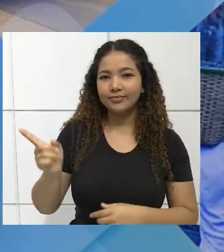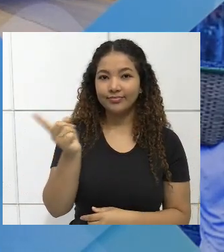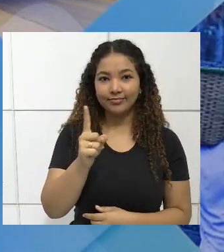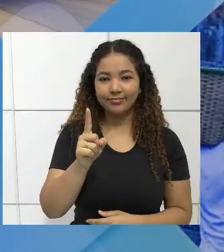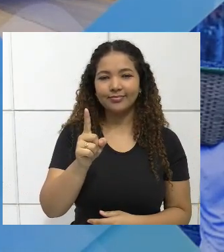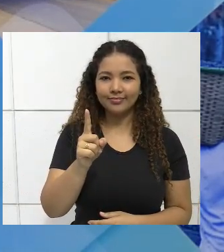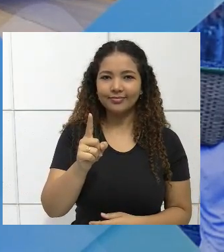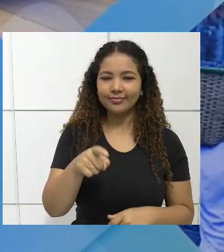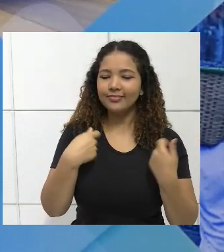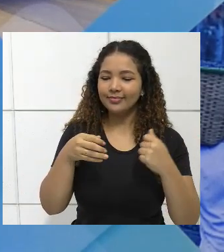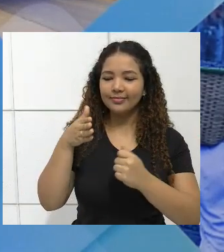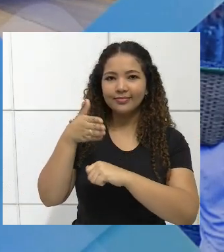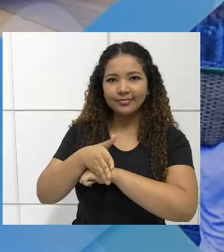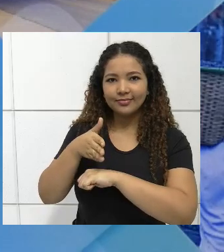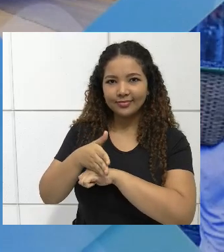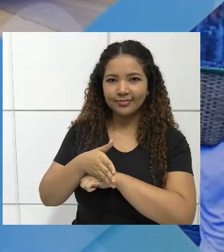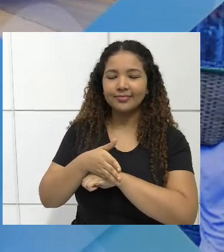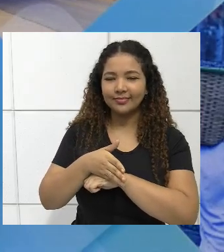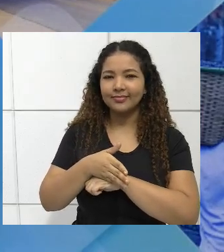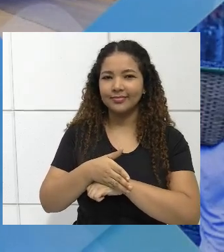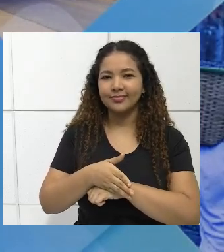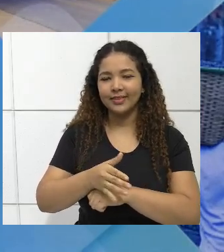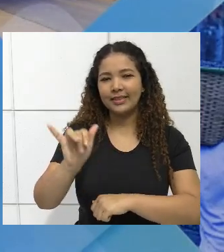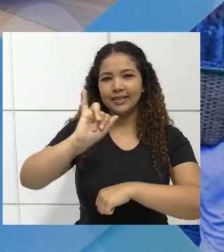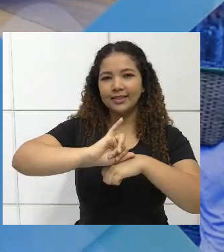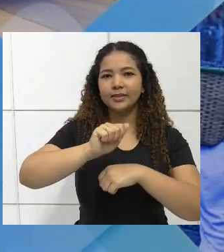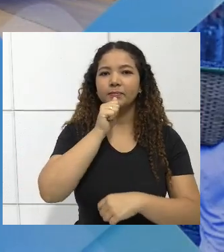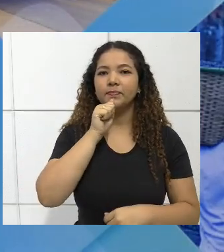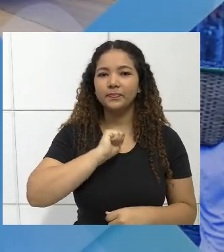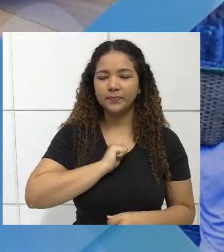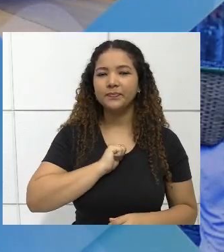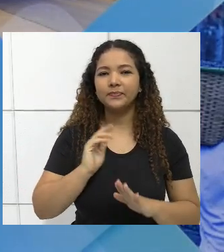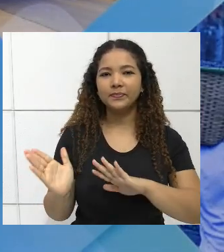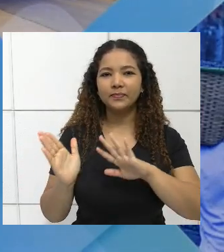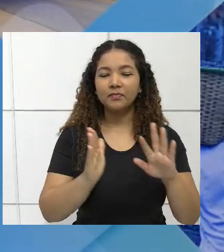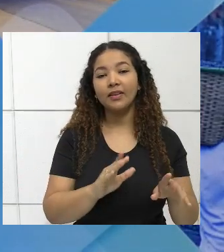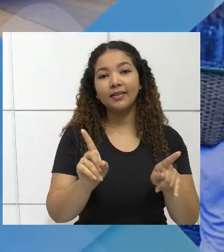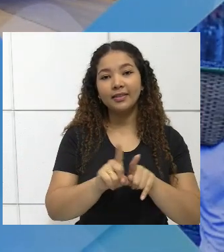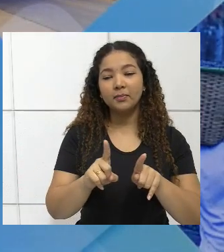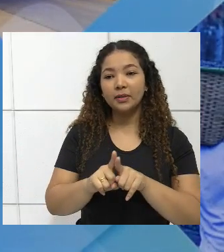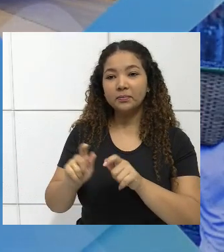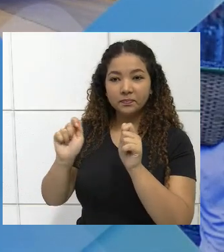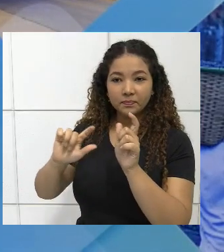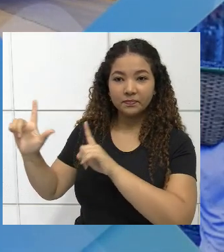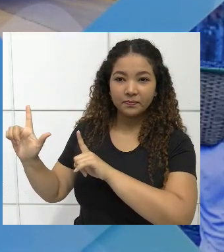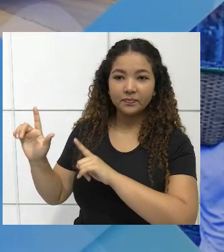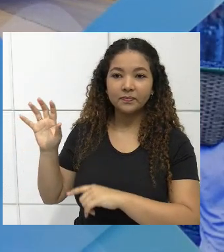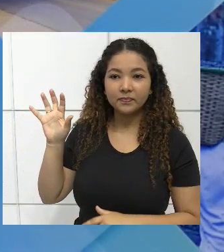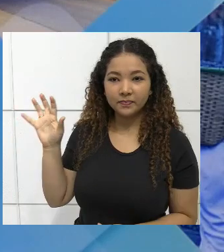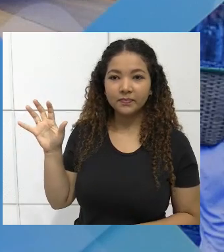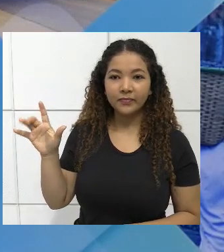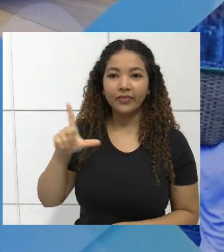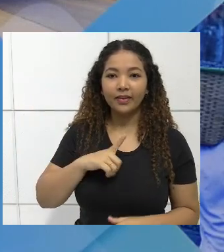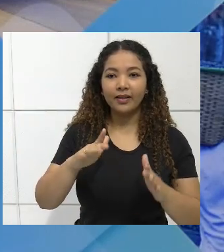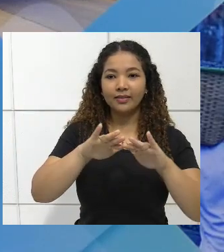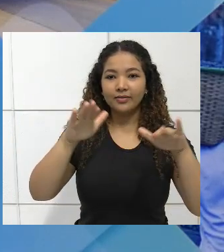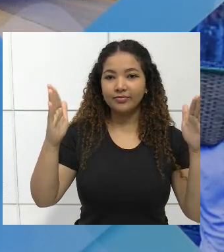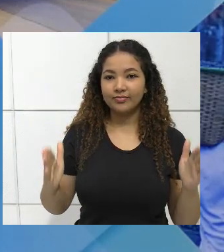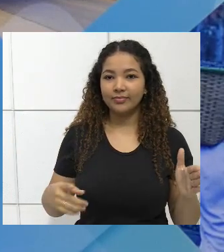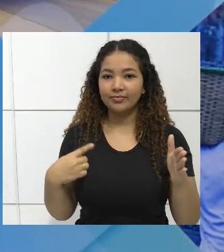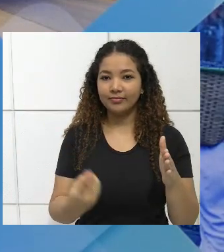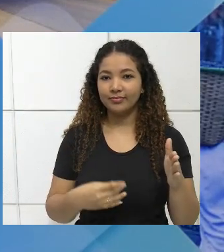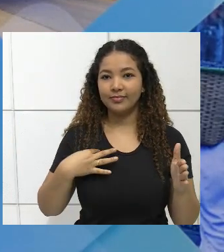Santos Dumont, bem próximo a Padre Luiz Varela, centro de Abaetetuba. E a lavanderia Prime Clean, a Cris do Galdês só lava lá